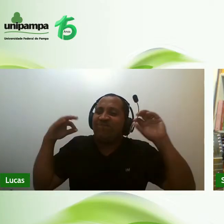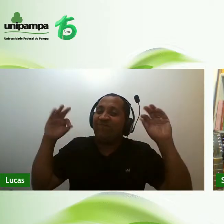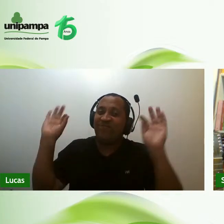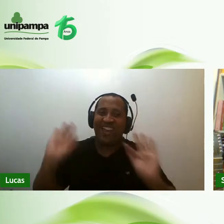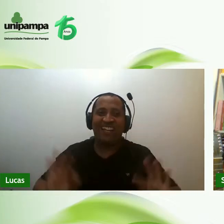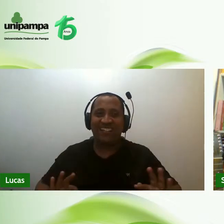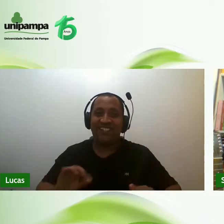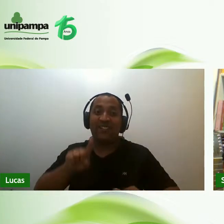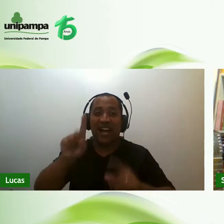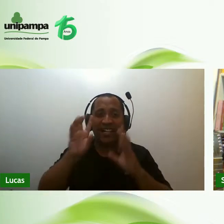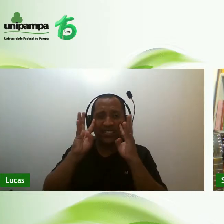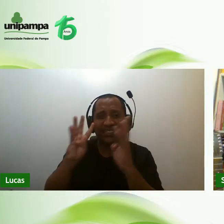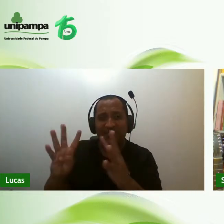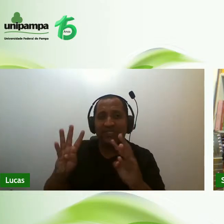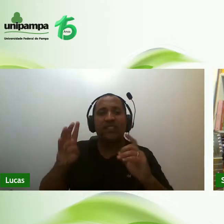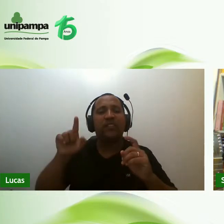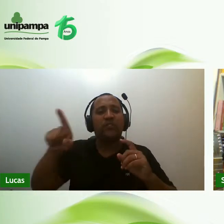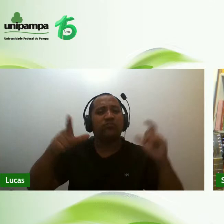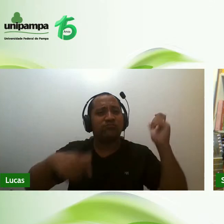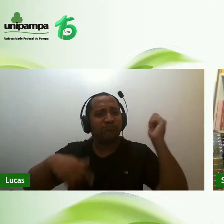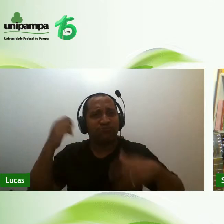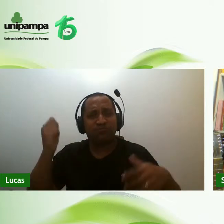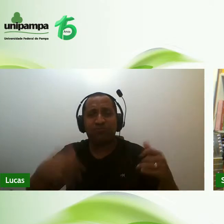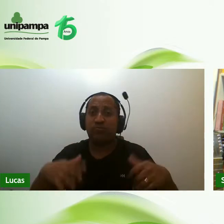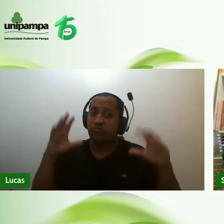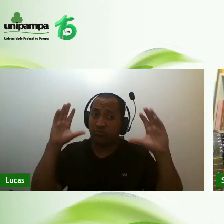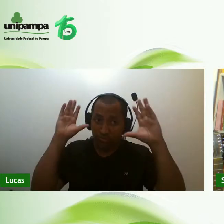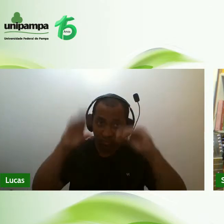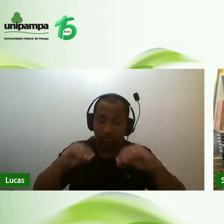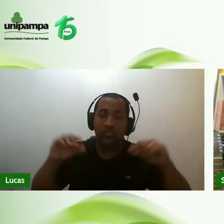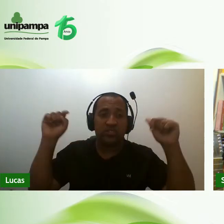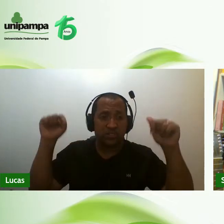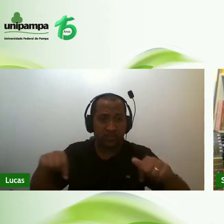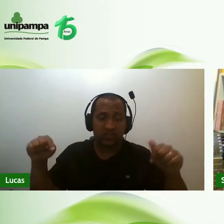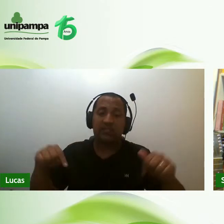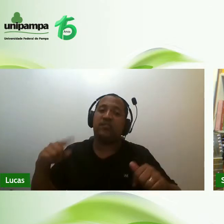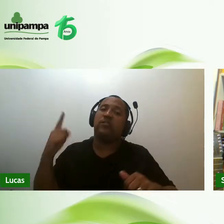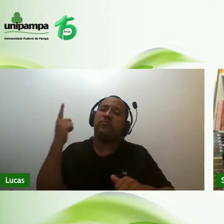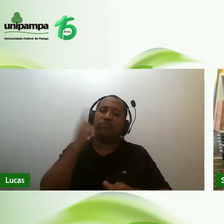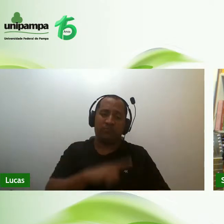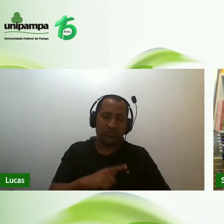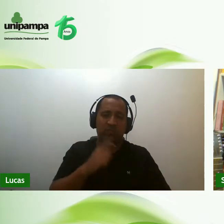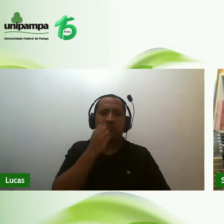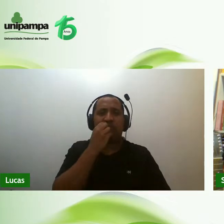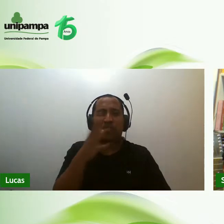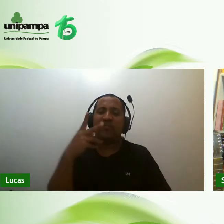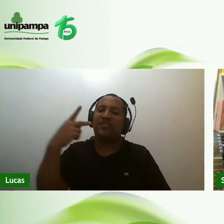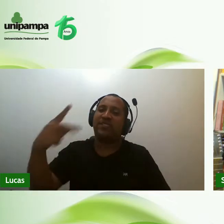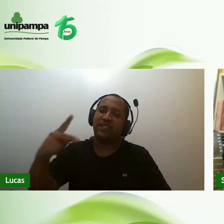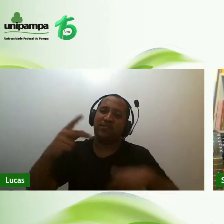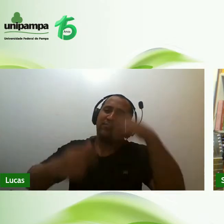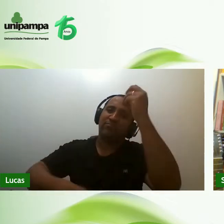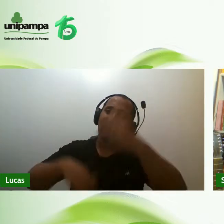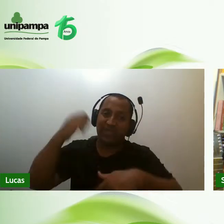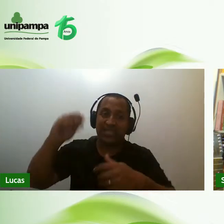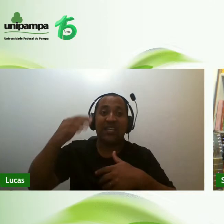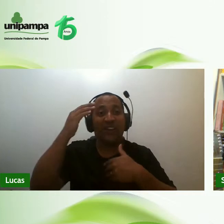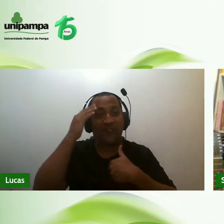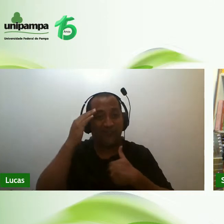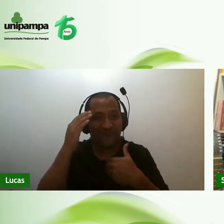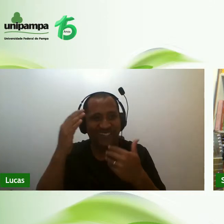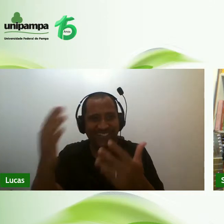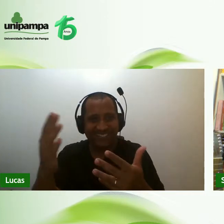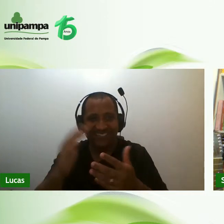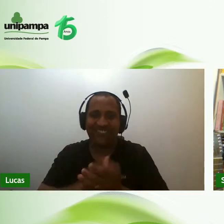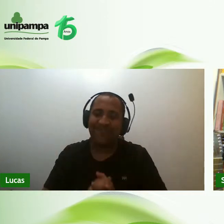poder te ouvir e poder estar contigo, nessa noite aqui, nos brindando com as tuas palavras. Obrigada